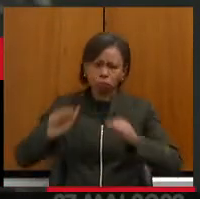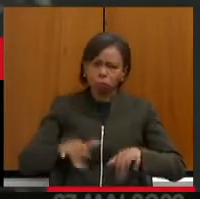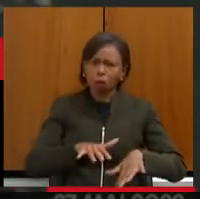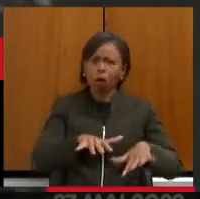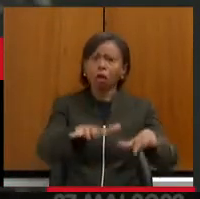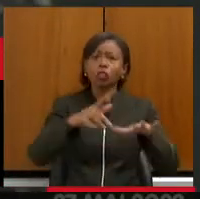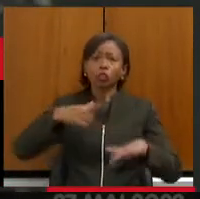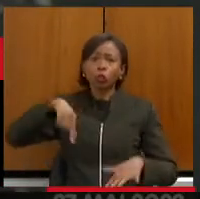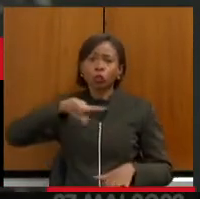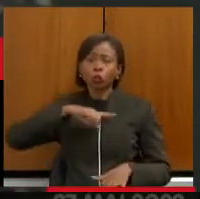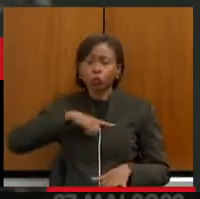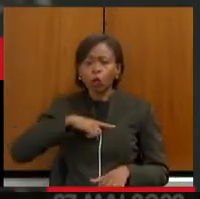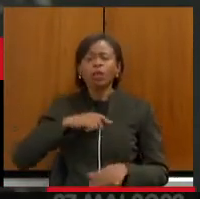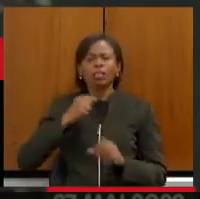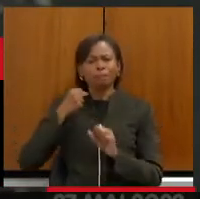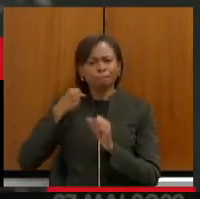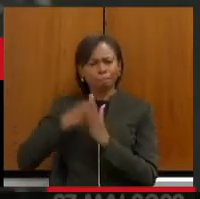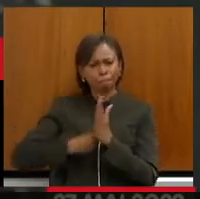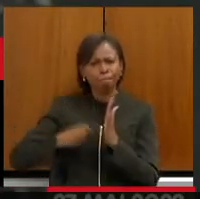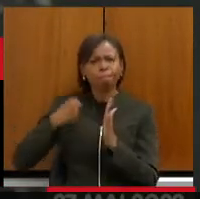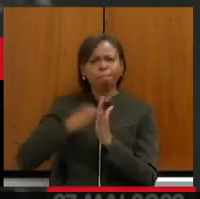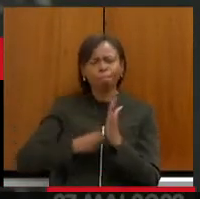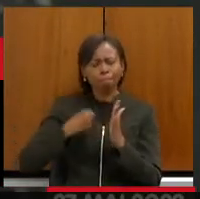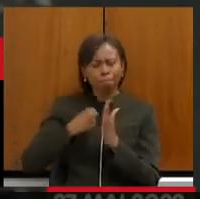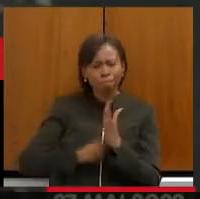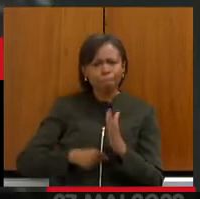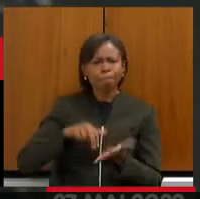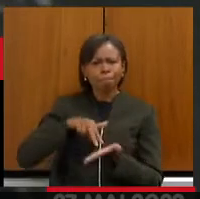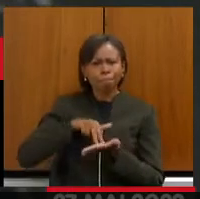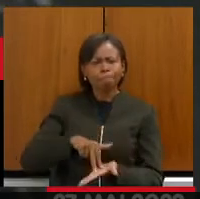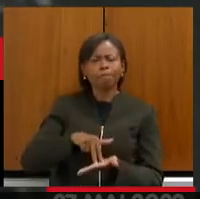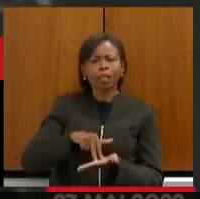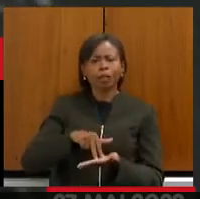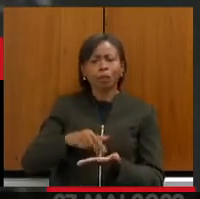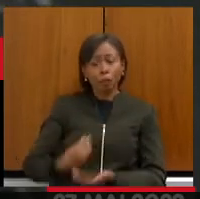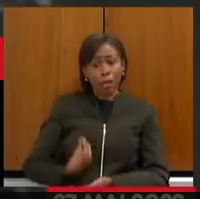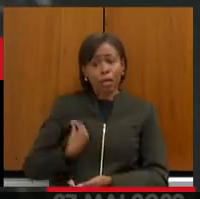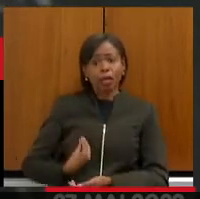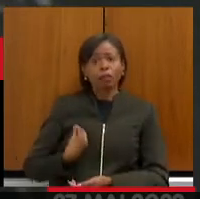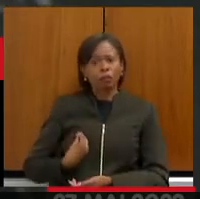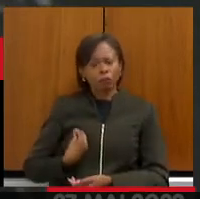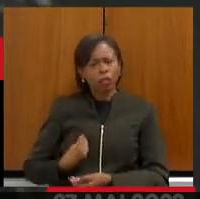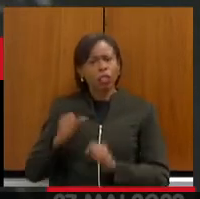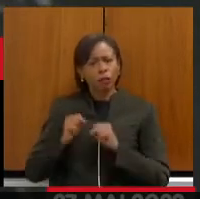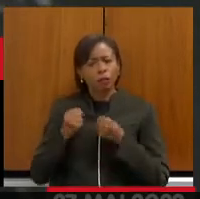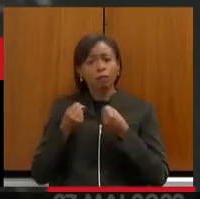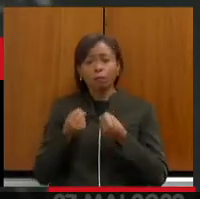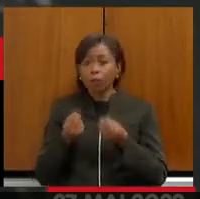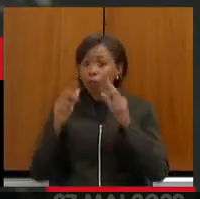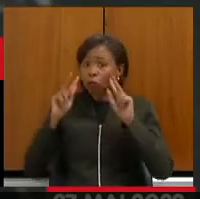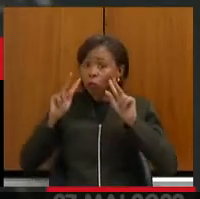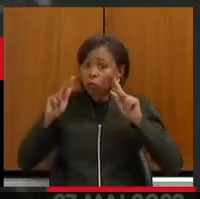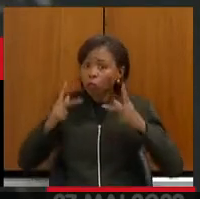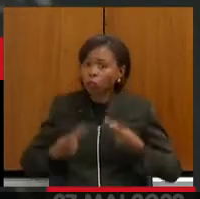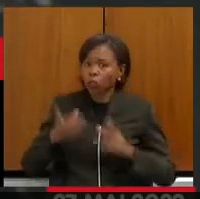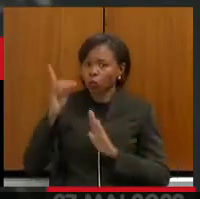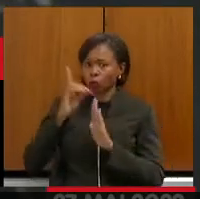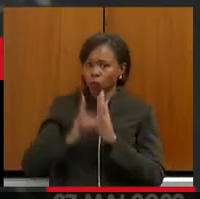e nós também lutamos pela vida somos defensora dos direitos humanos